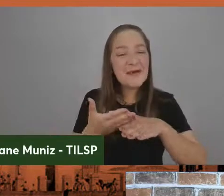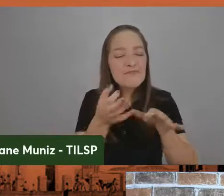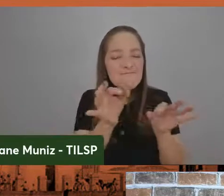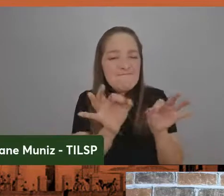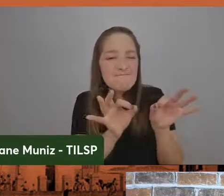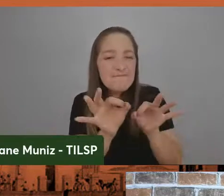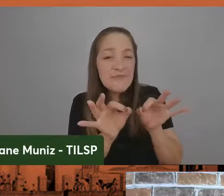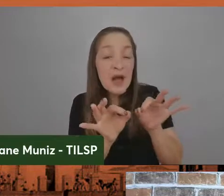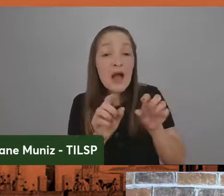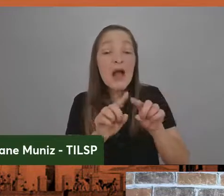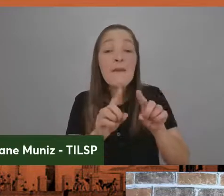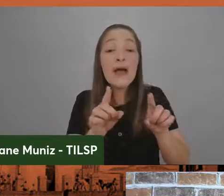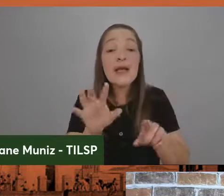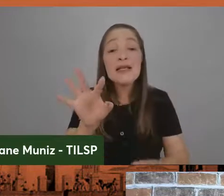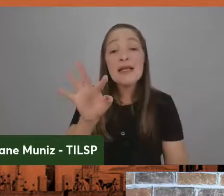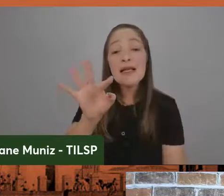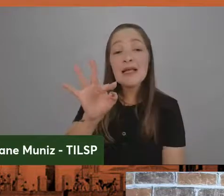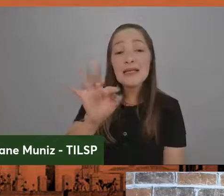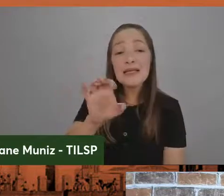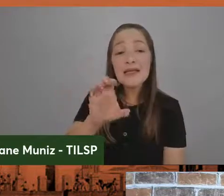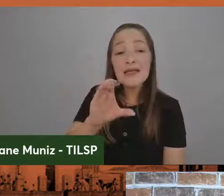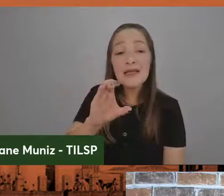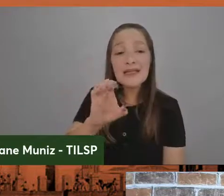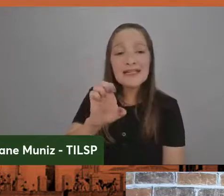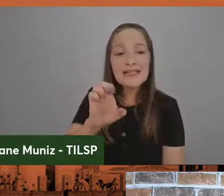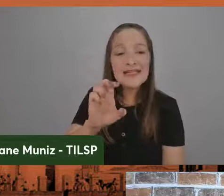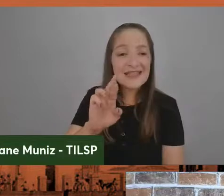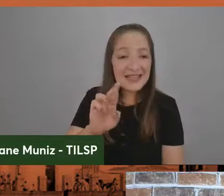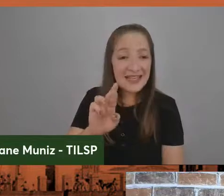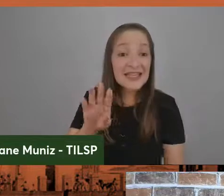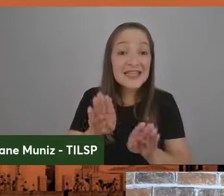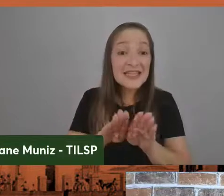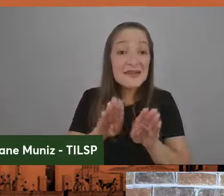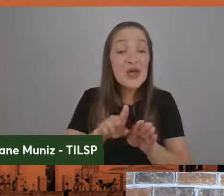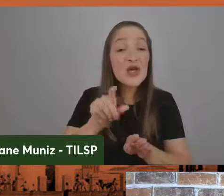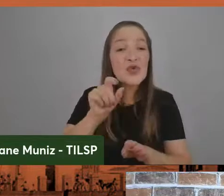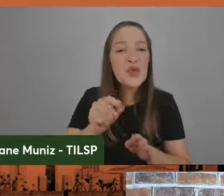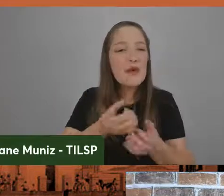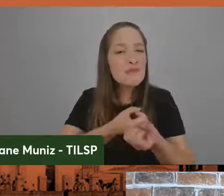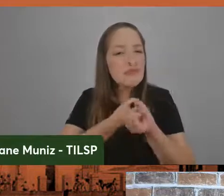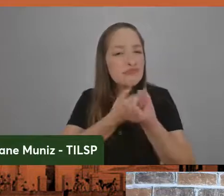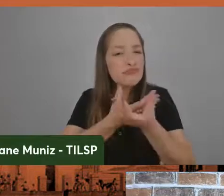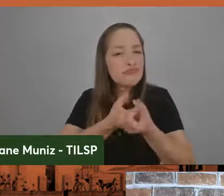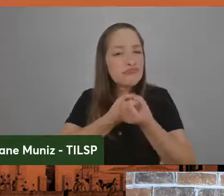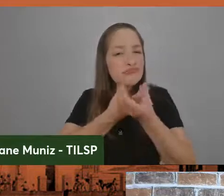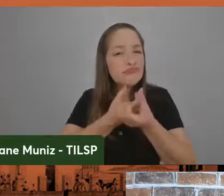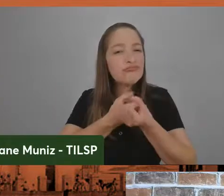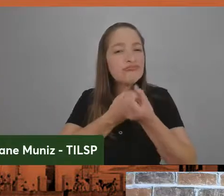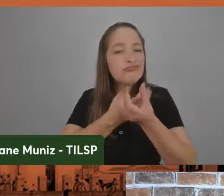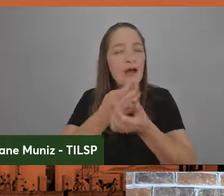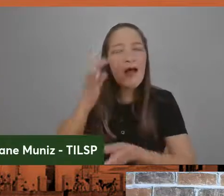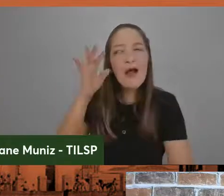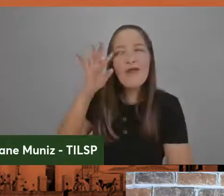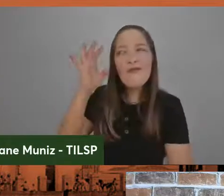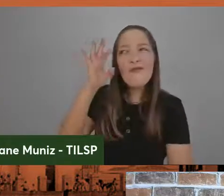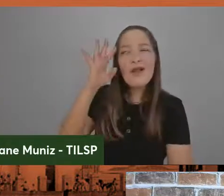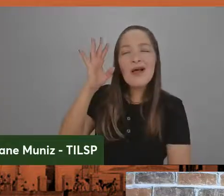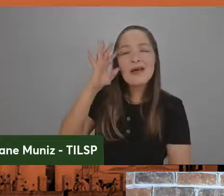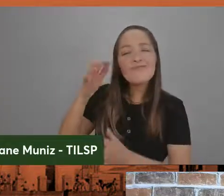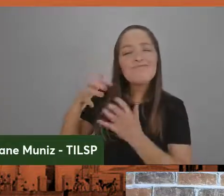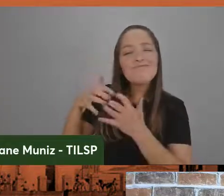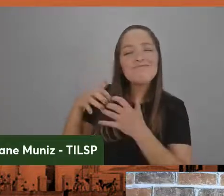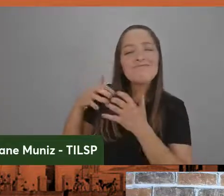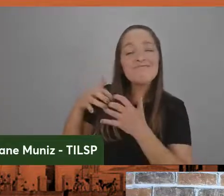Mas tecer também é tecer uma reflexão sobre o próprio poema. Esse poema, que é um poema